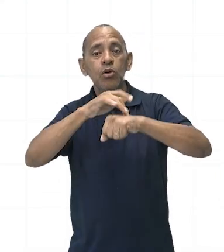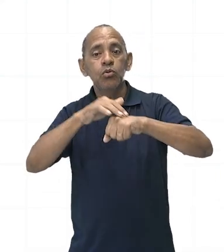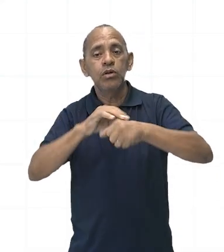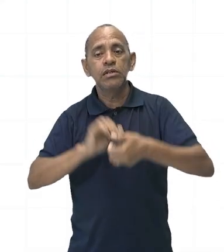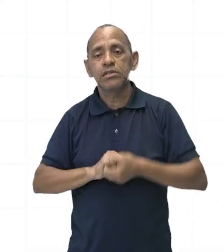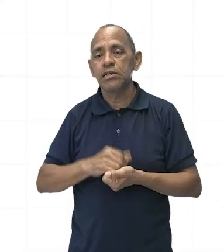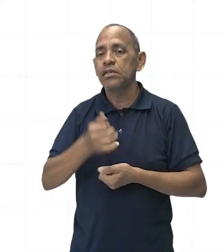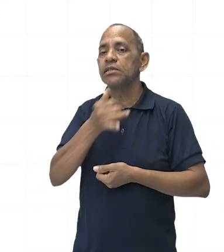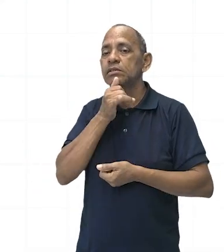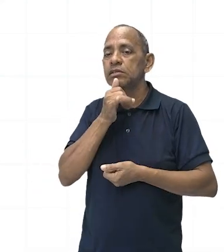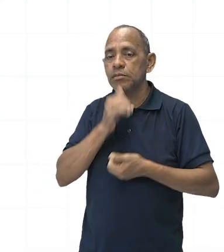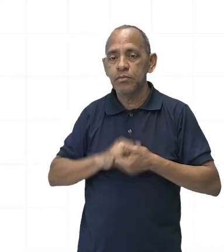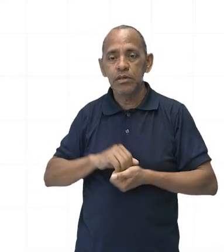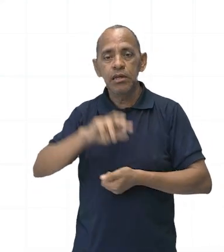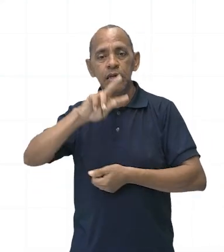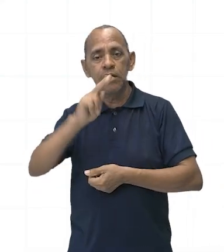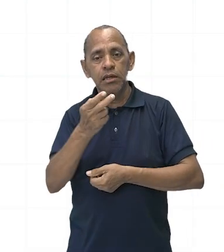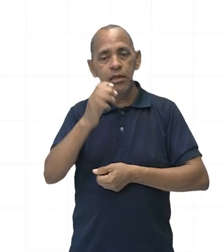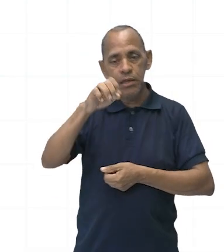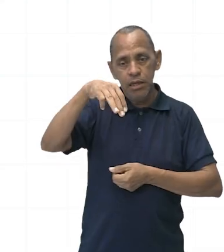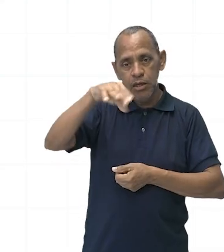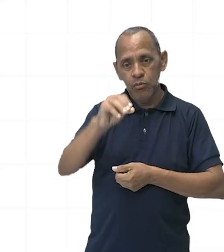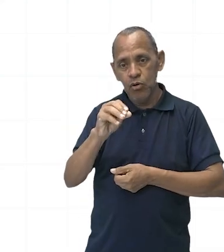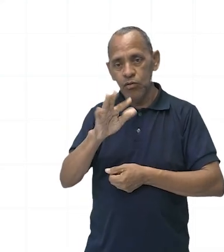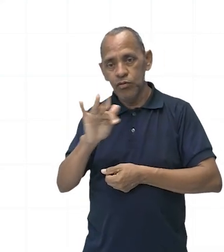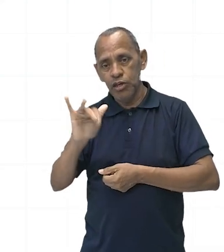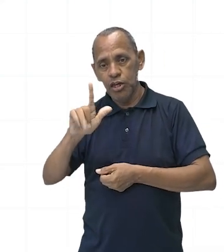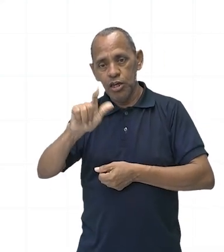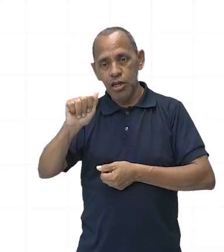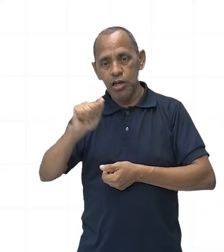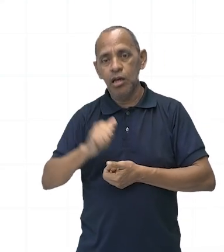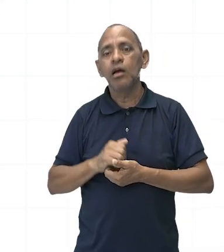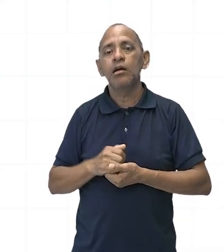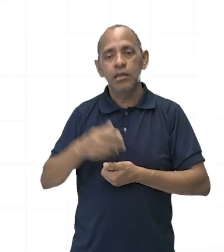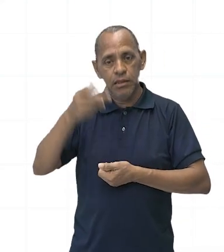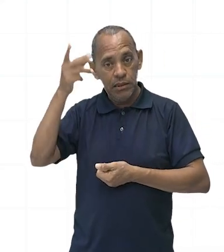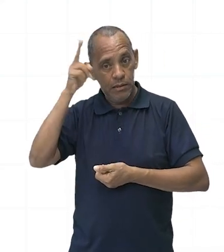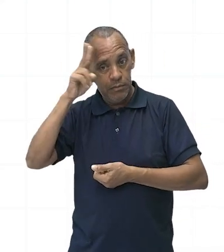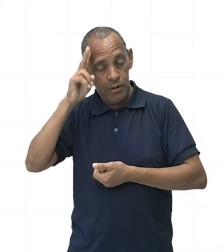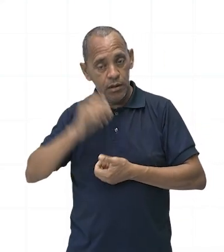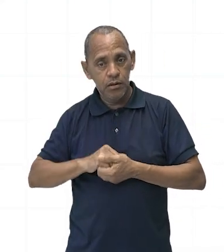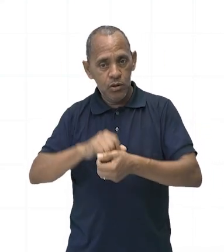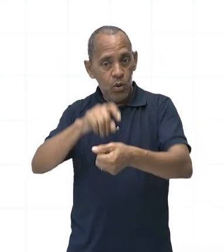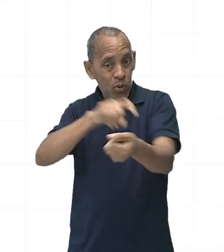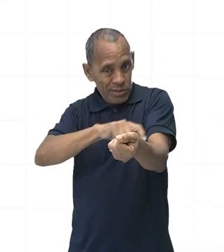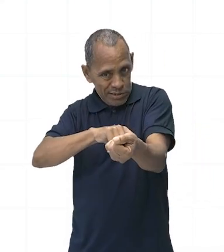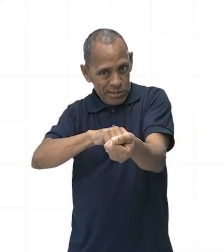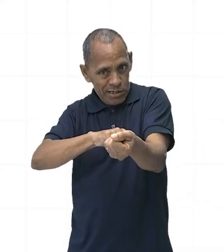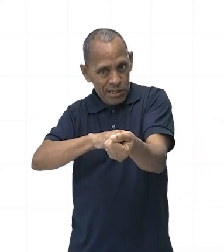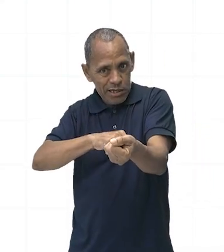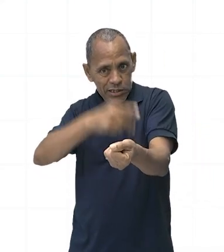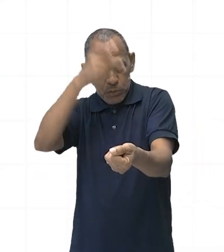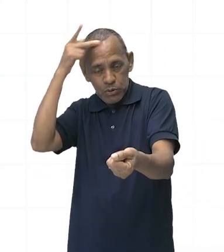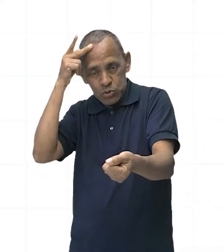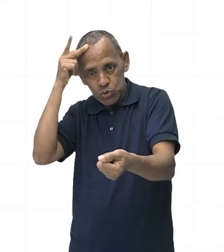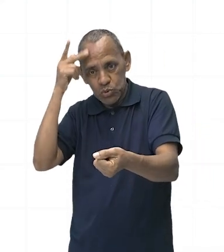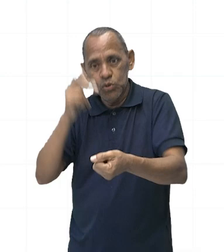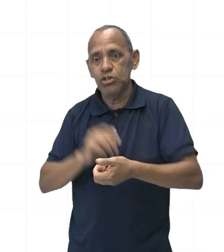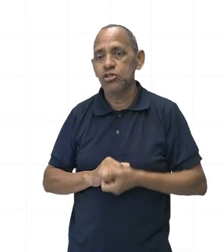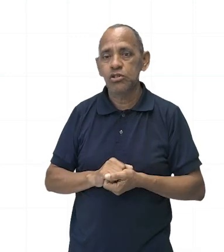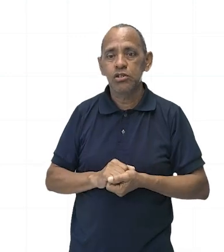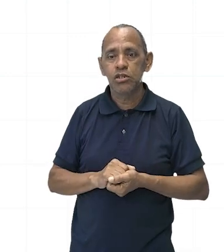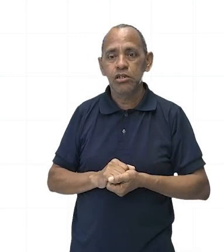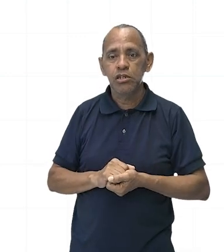no caso da hemofilia. Relembrando que aquela doença chamada de hemofilia é aquela em que o sangue de pessoas ele não